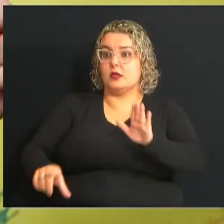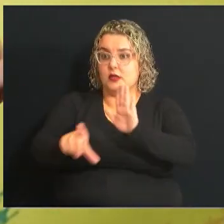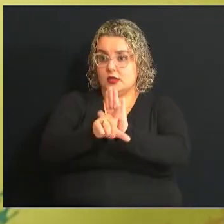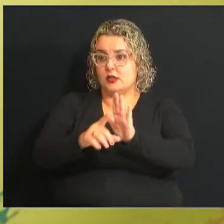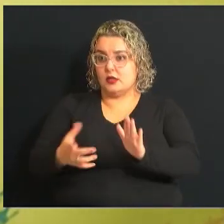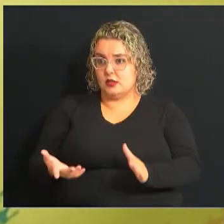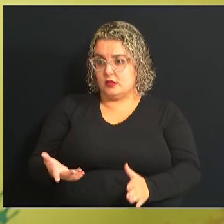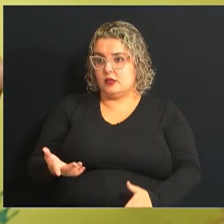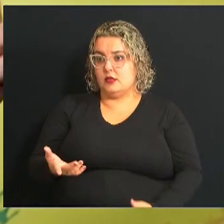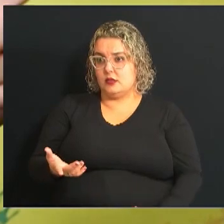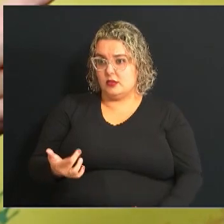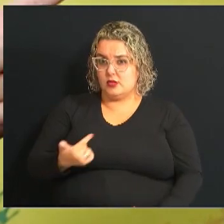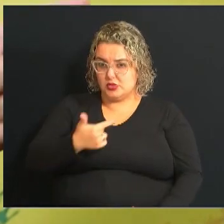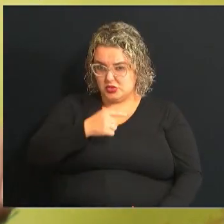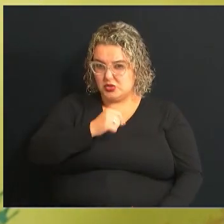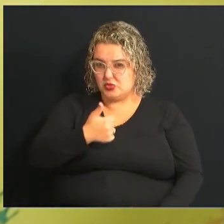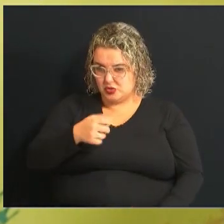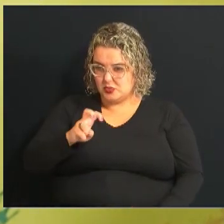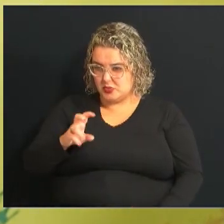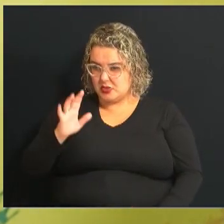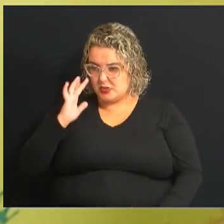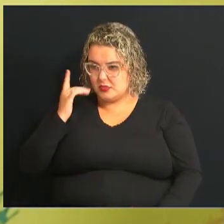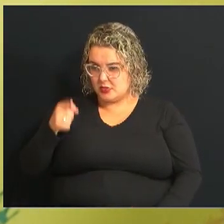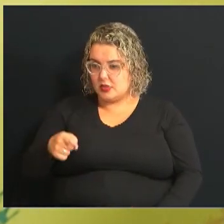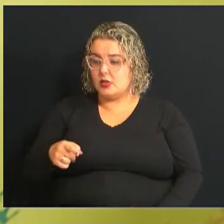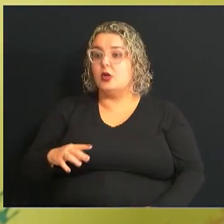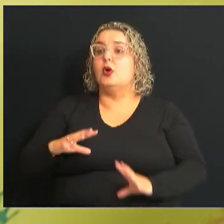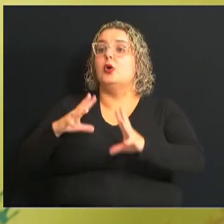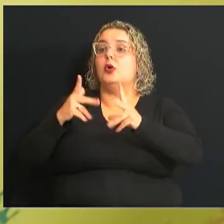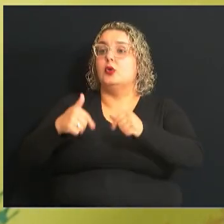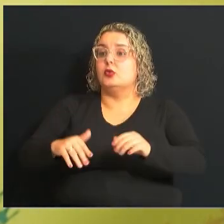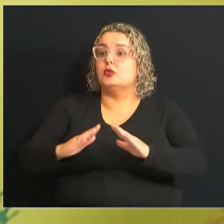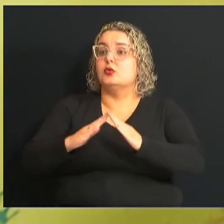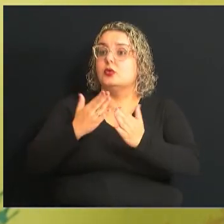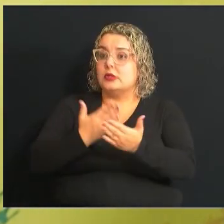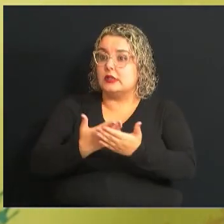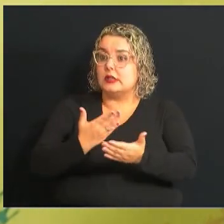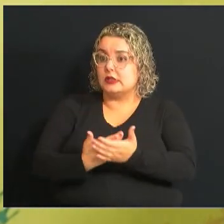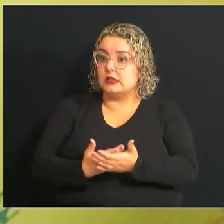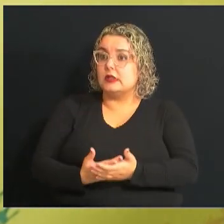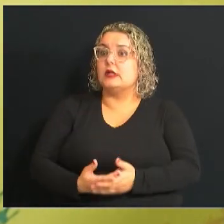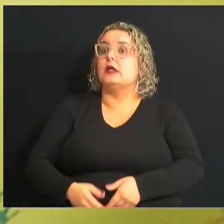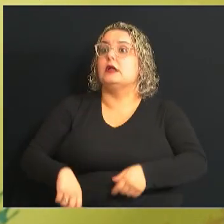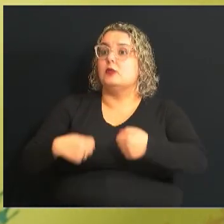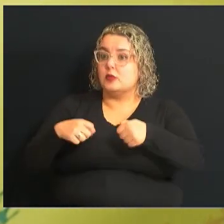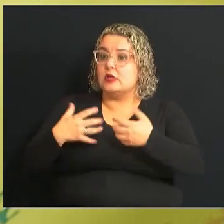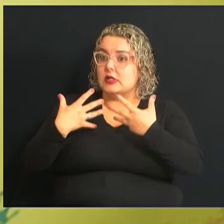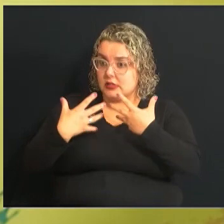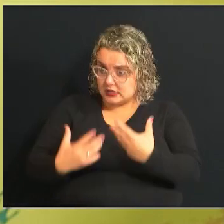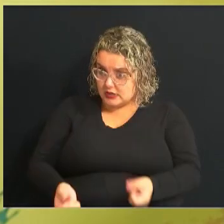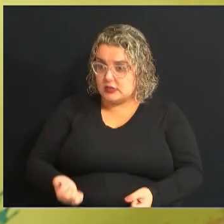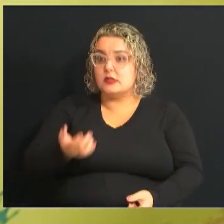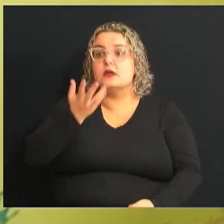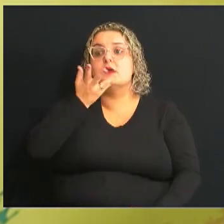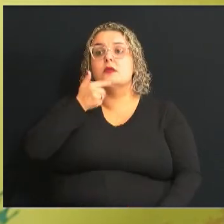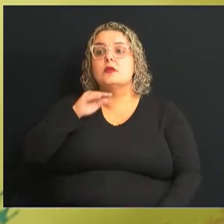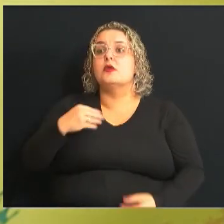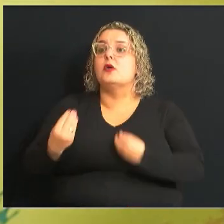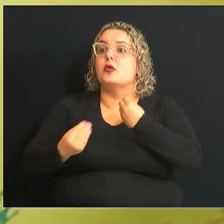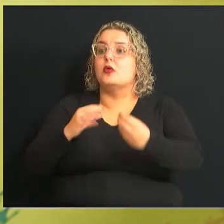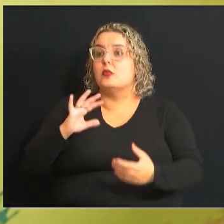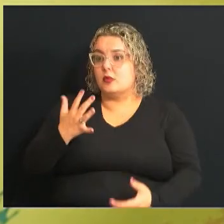Que vem de 2015, se eu não me engano. Então toda a escola, não é, ela tem que receber essas crianças. Como funciona isso?